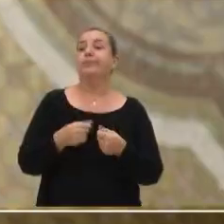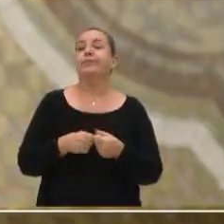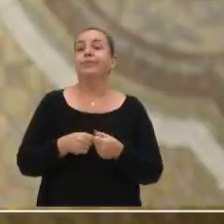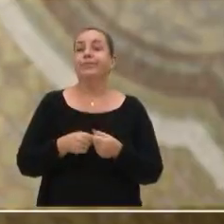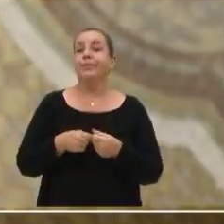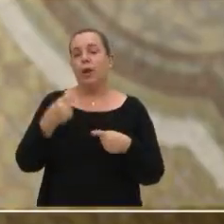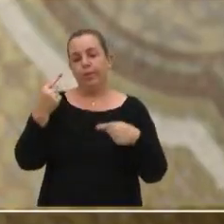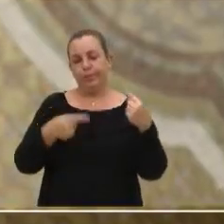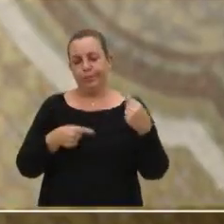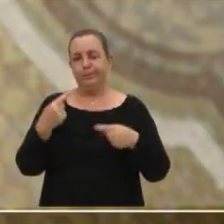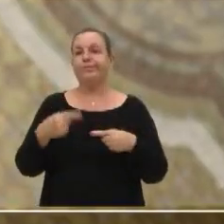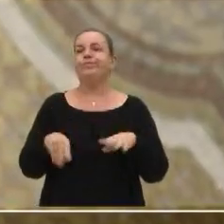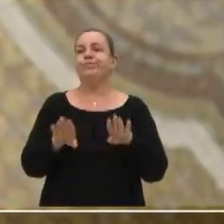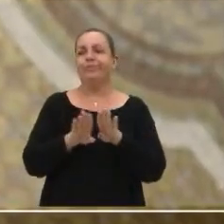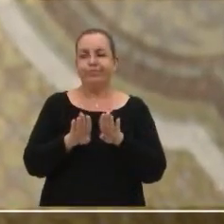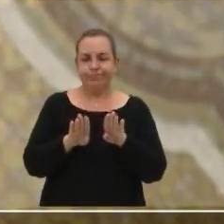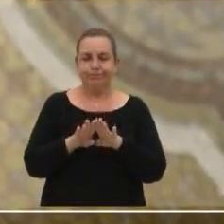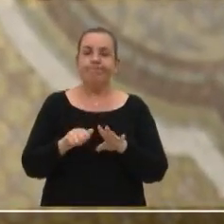políticos.